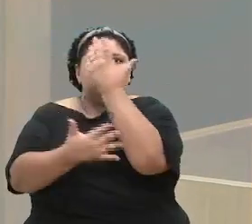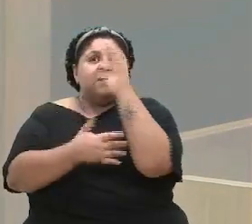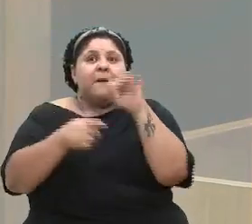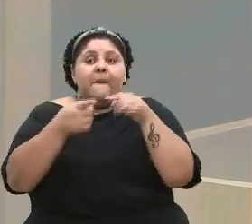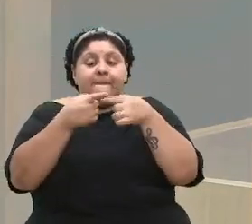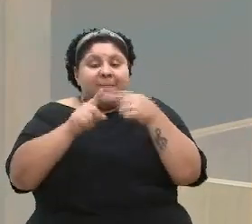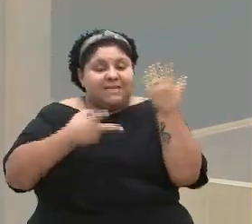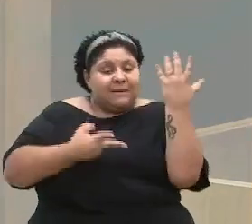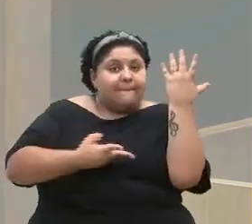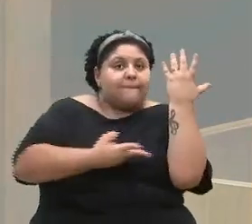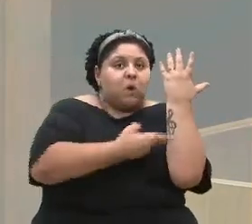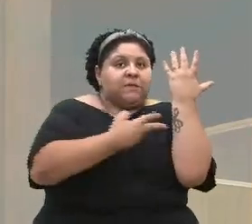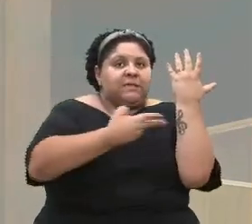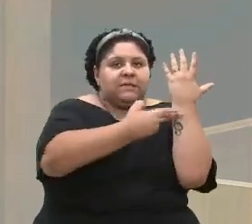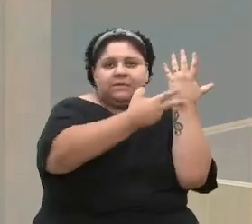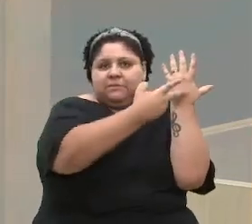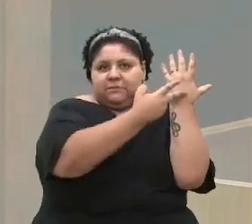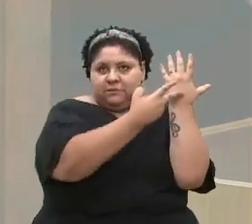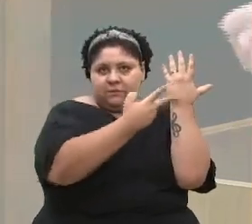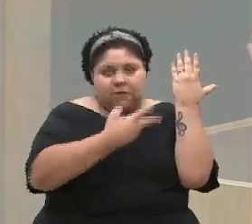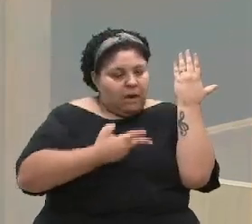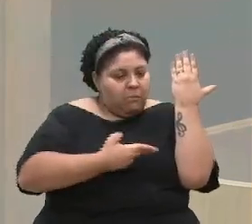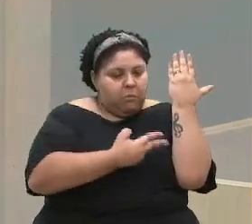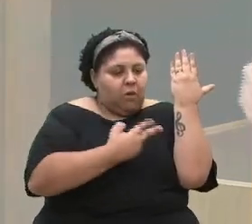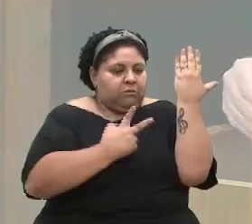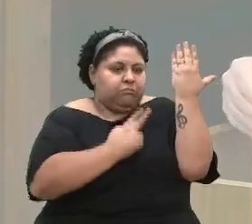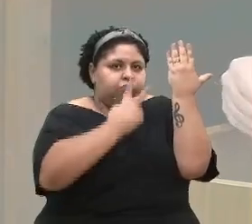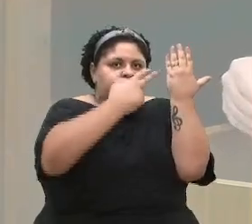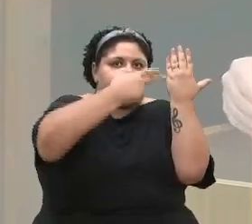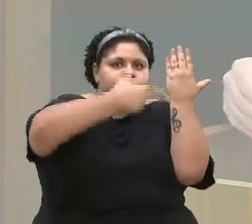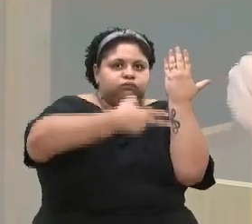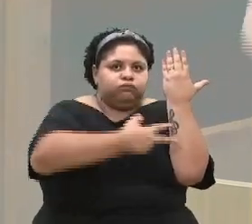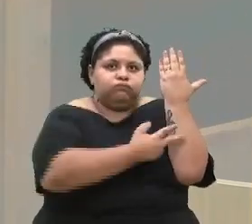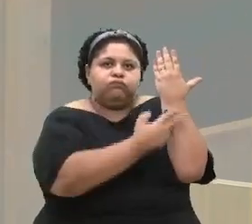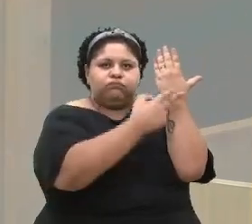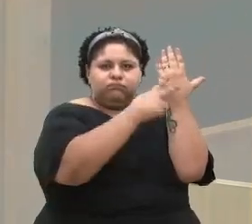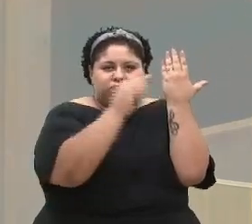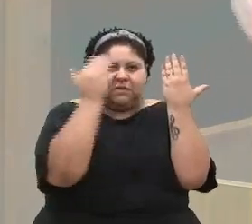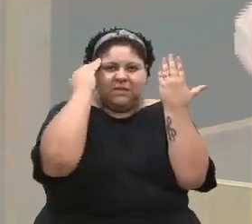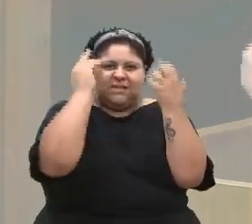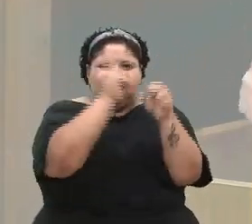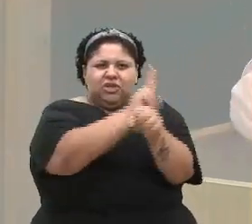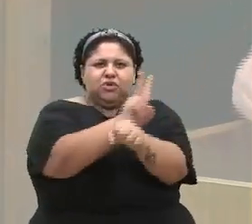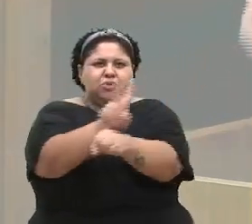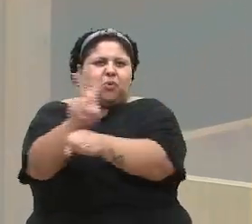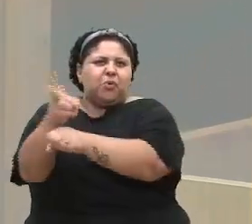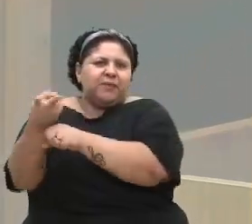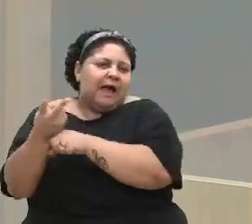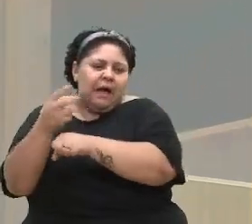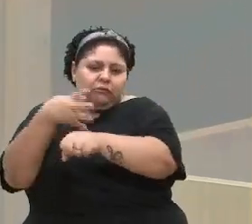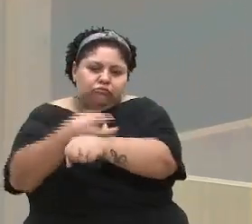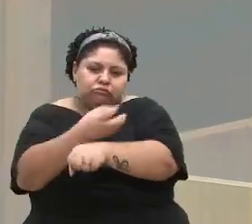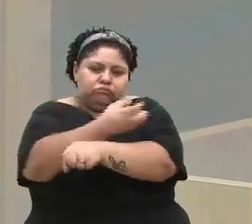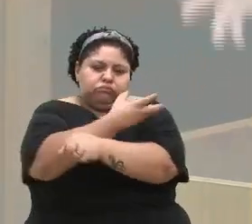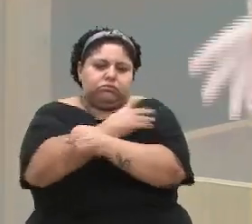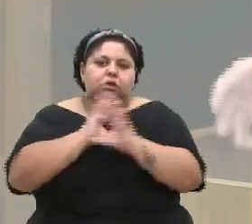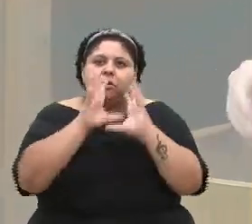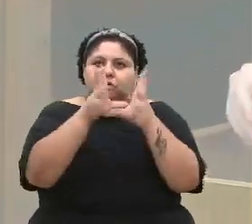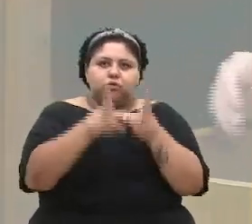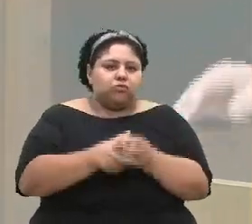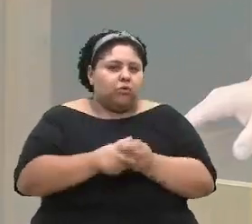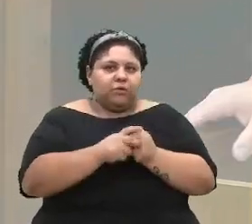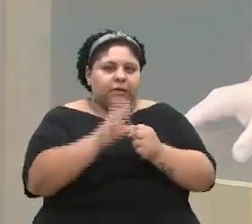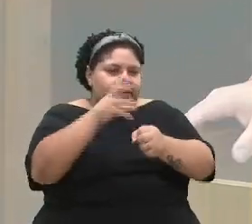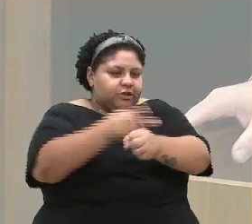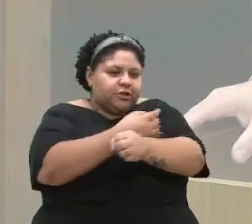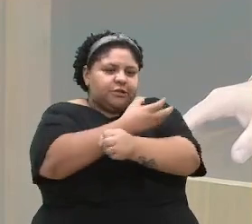poda, né, e a poda, não a poda drástica, né, uma poda com cuidado, o jardinamento, vamos dizer, toda a parte de